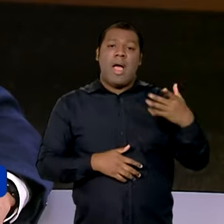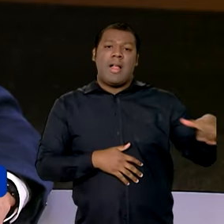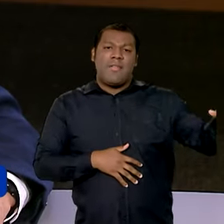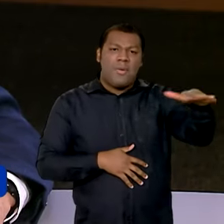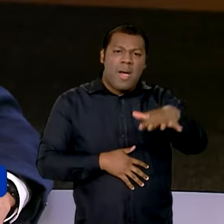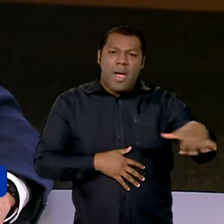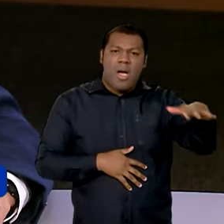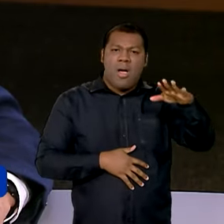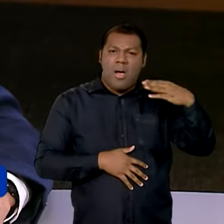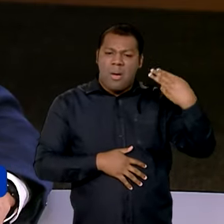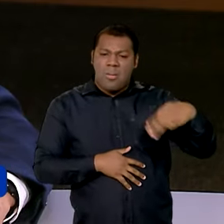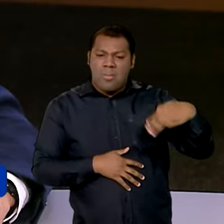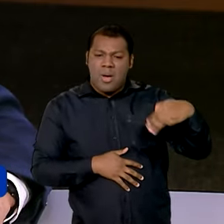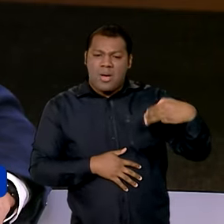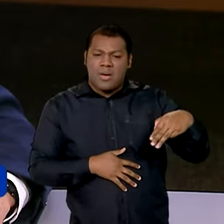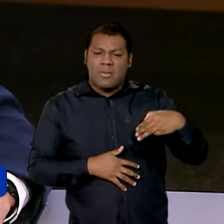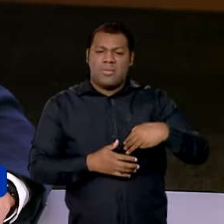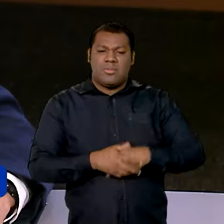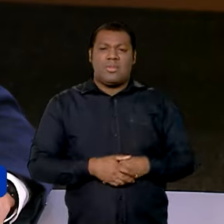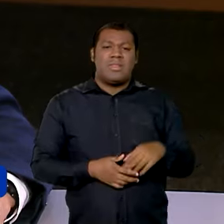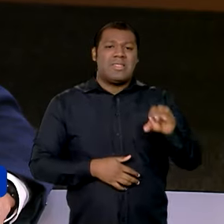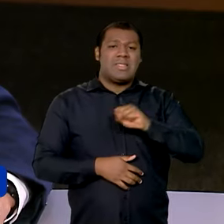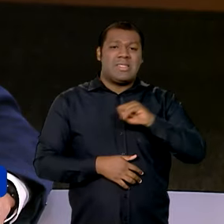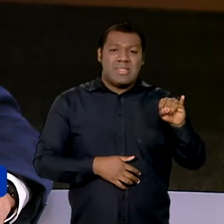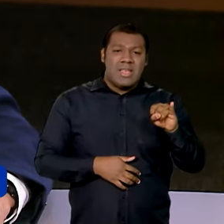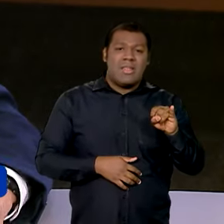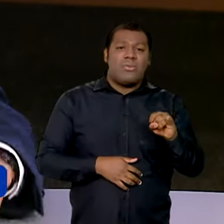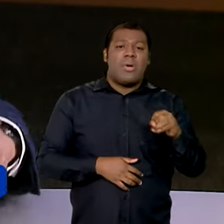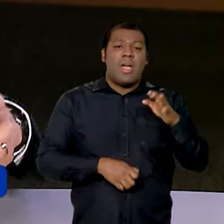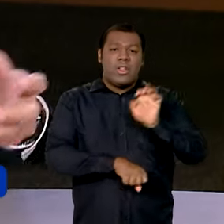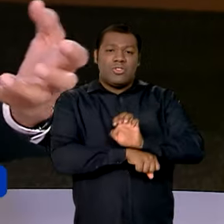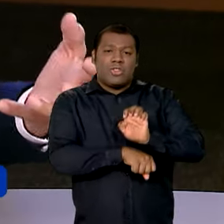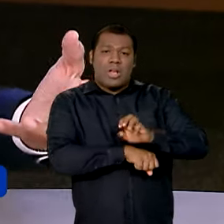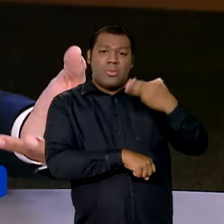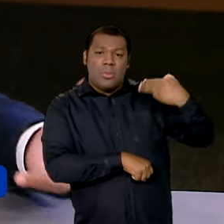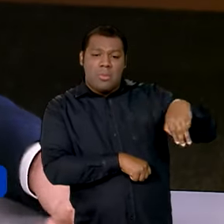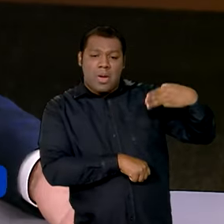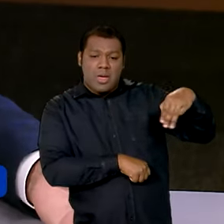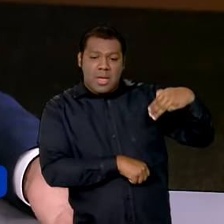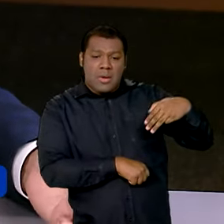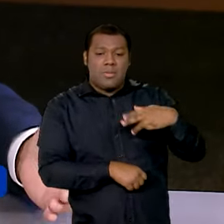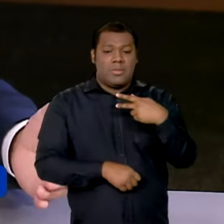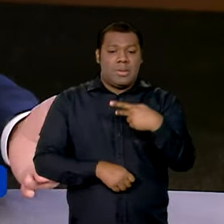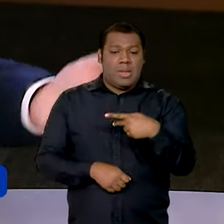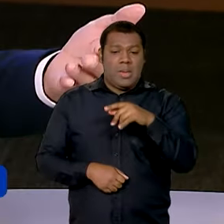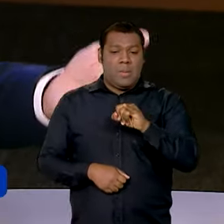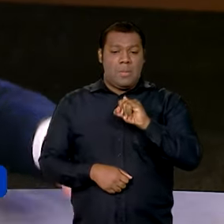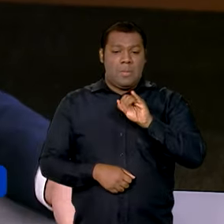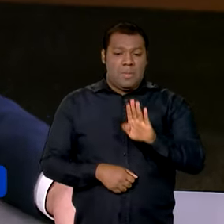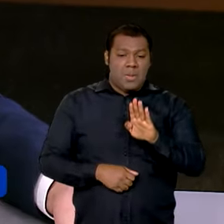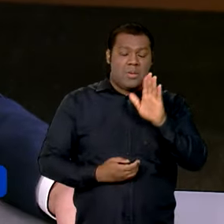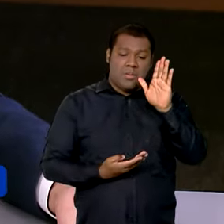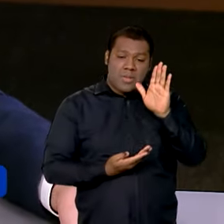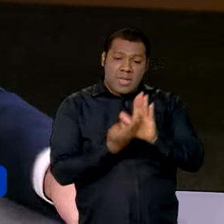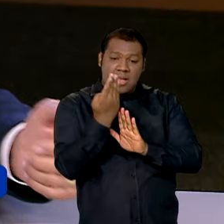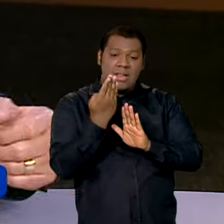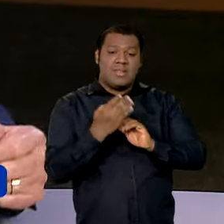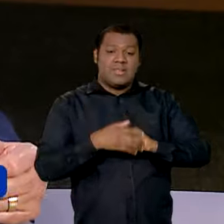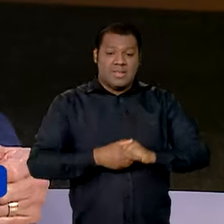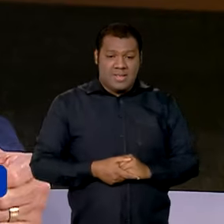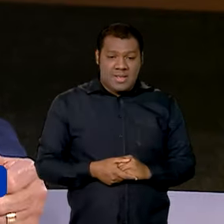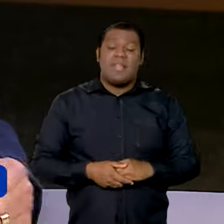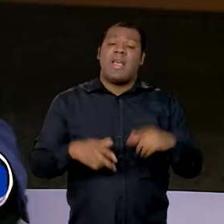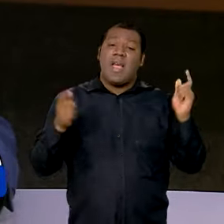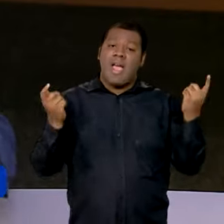Maranhão que se Maranhão crescer o PIB pode empurrar essas pessoas inclusive inclusive com uma situação de mais ainda